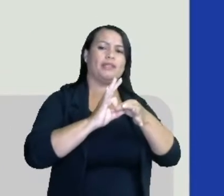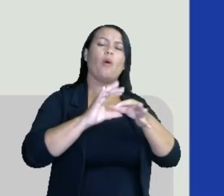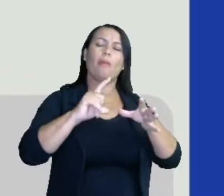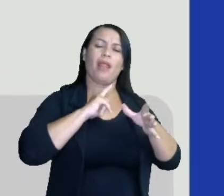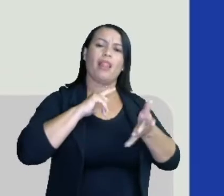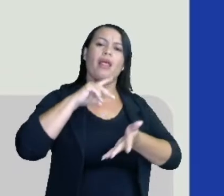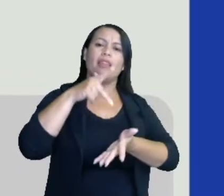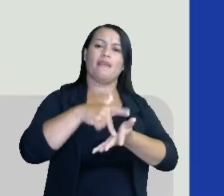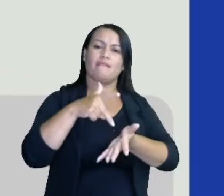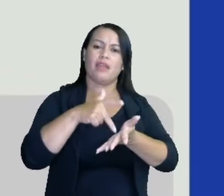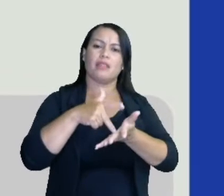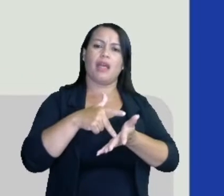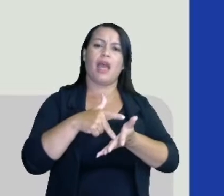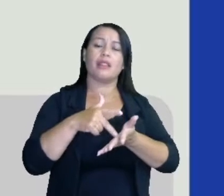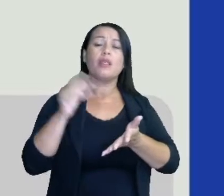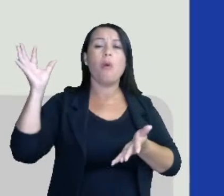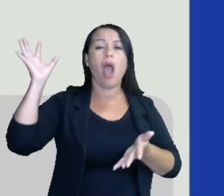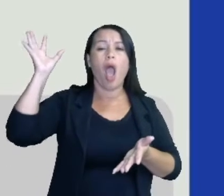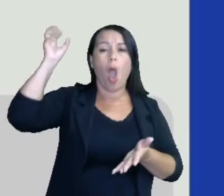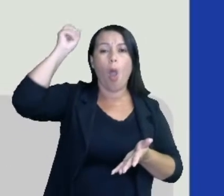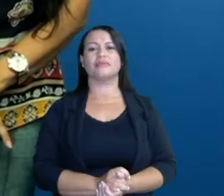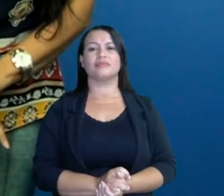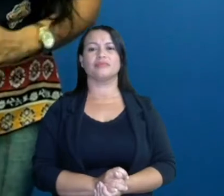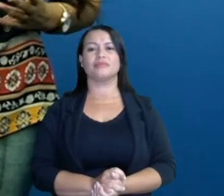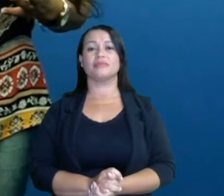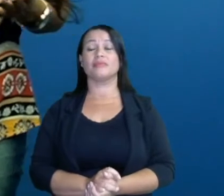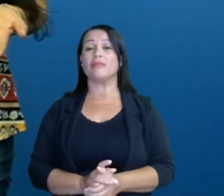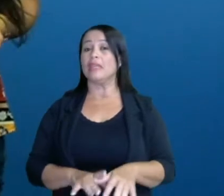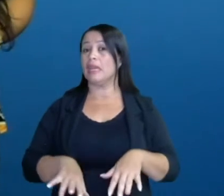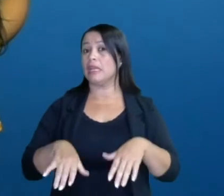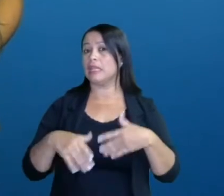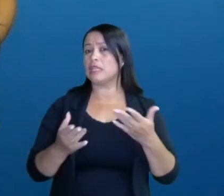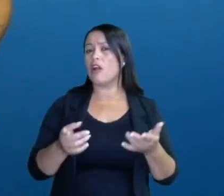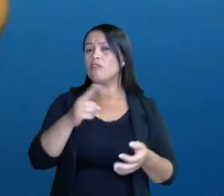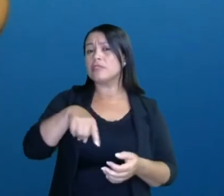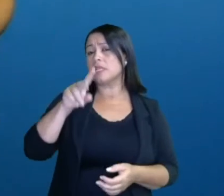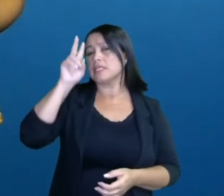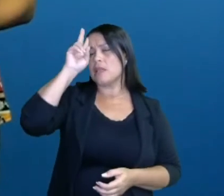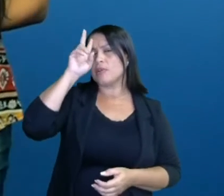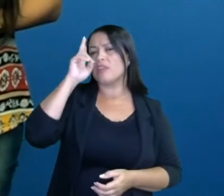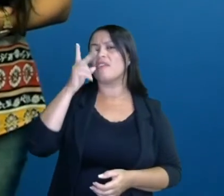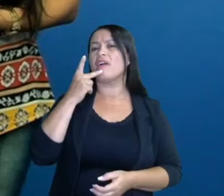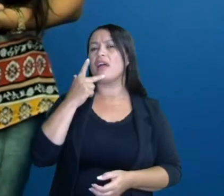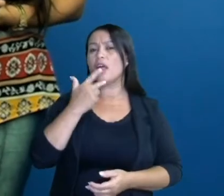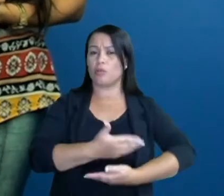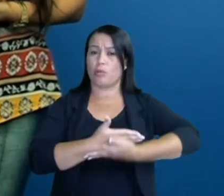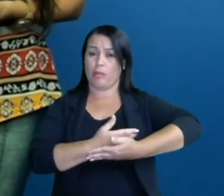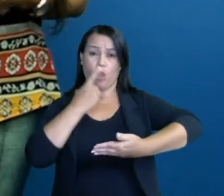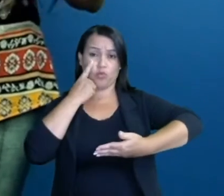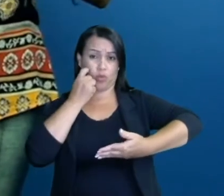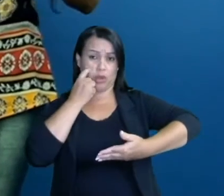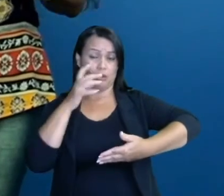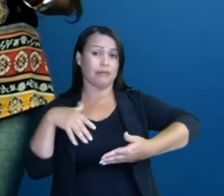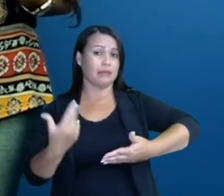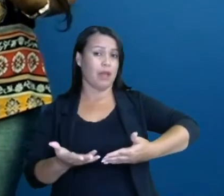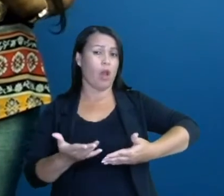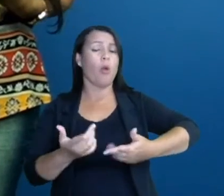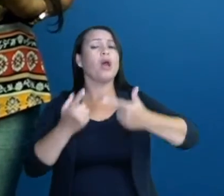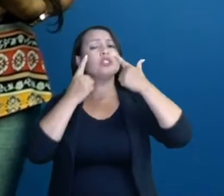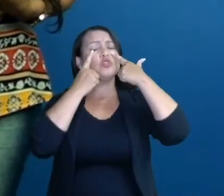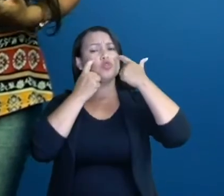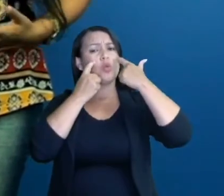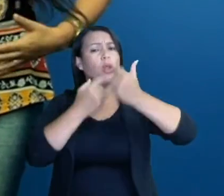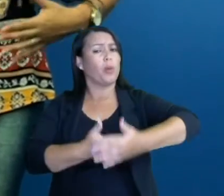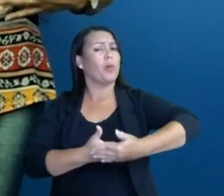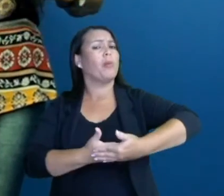aí uma compreensão. Então, pessoal, vocês lembram lá quando eu falei do chorinho do bebê? Esse choro